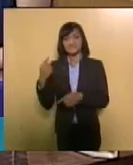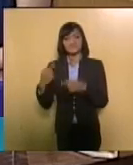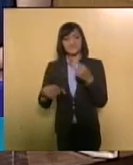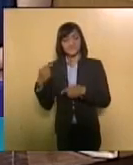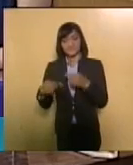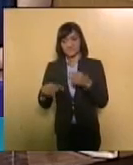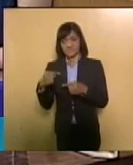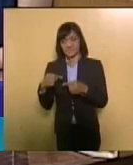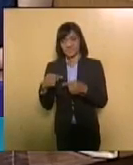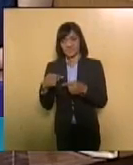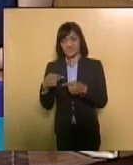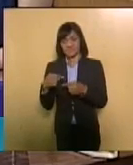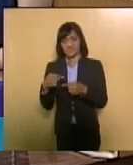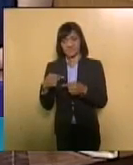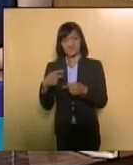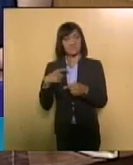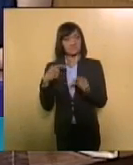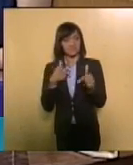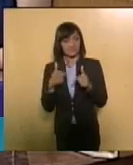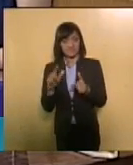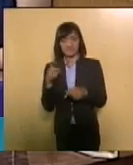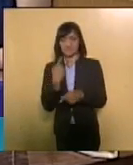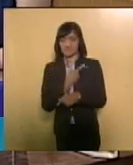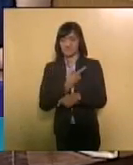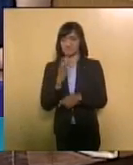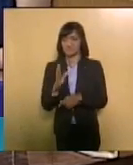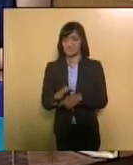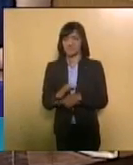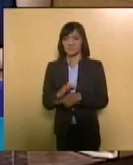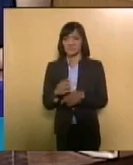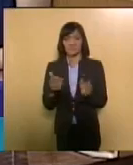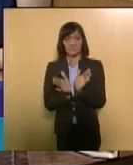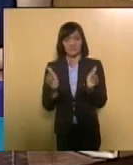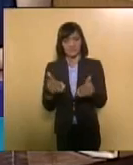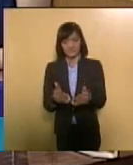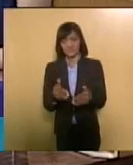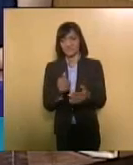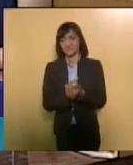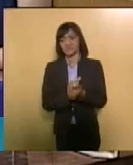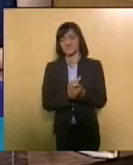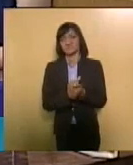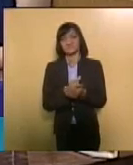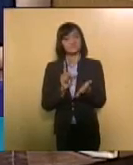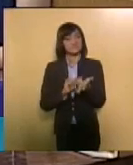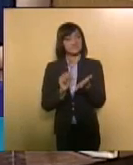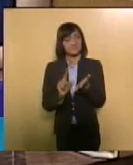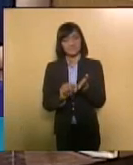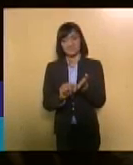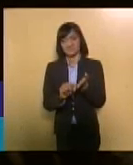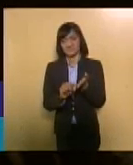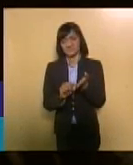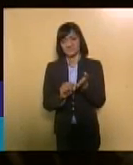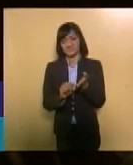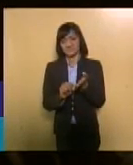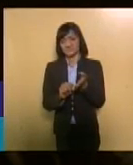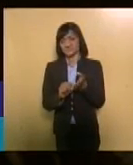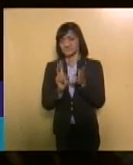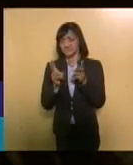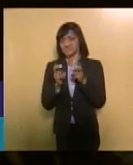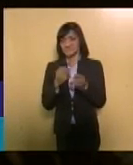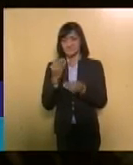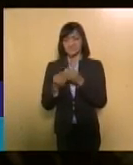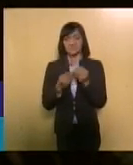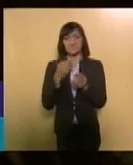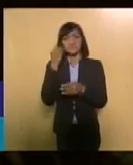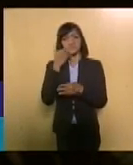ela é baseada em vários trabalhos que nós fizemos ieia no fórum né vários artigos olhando inclusive as